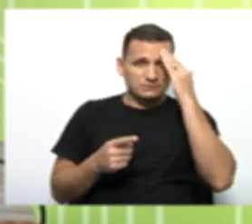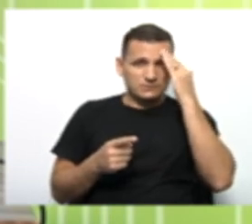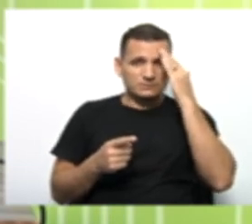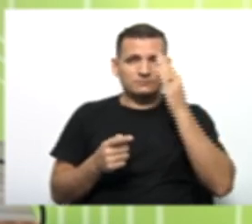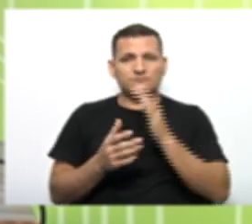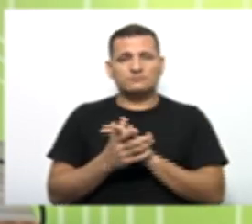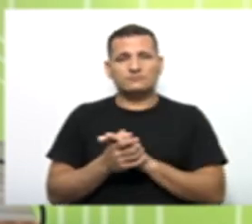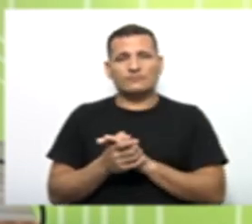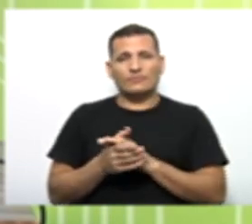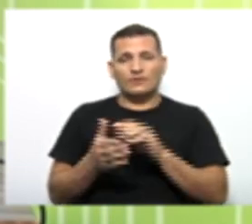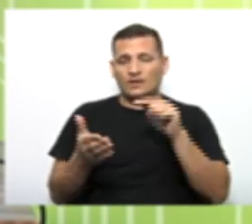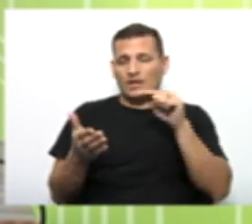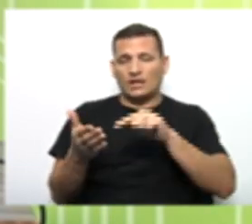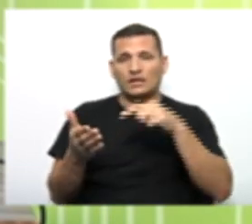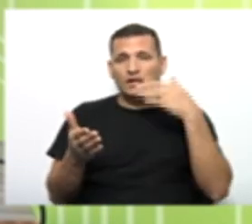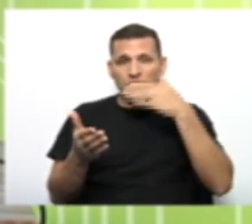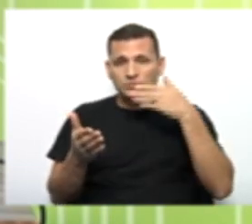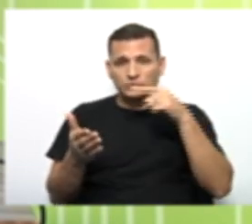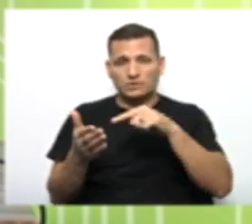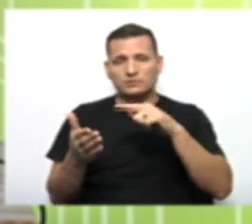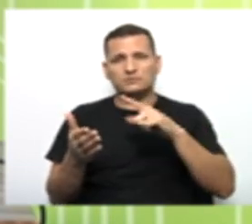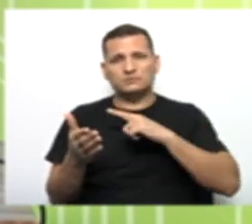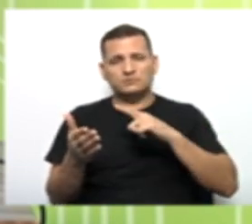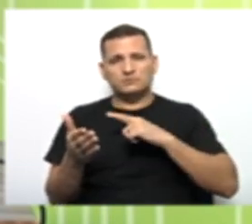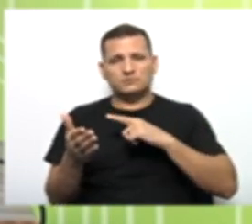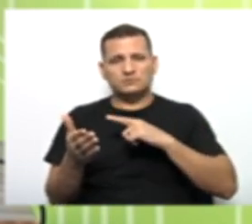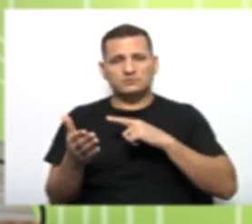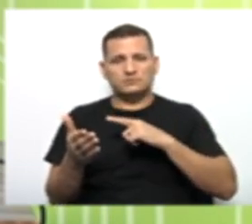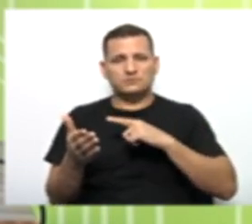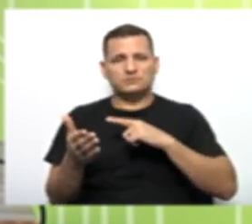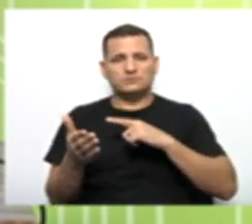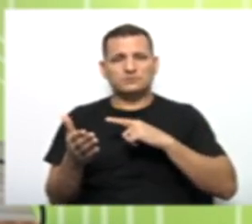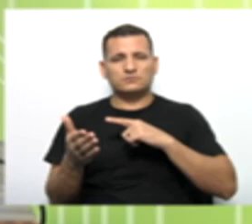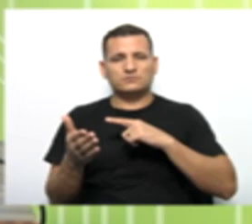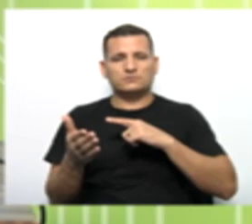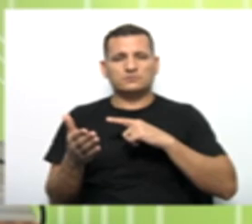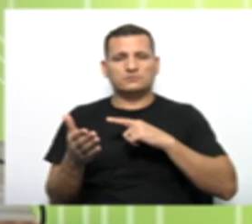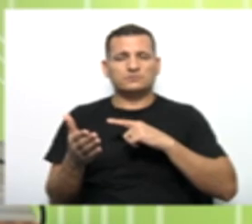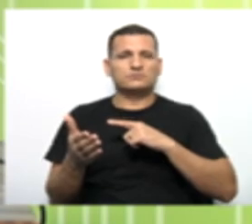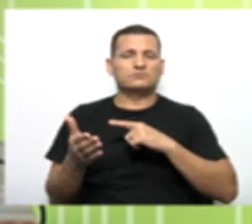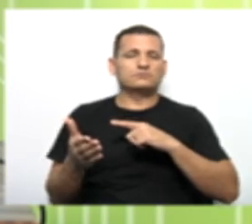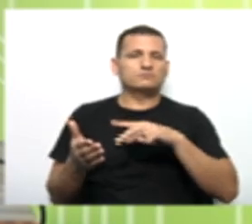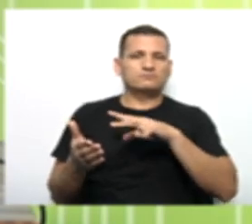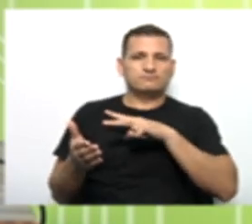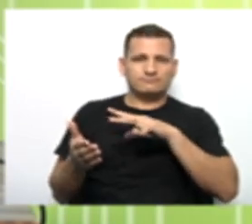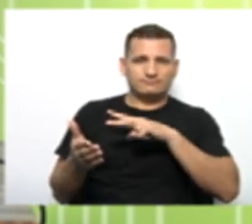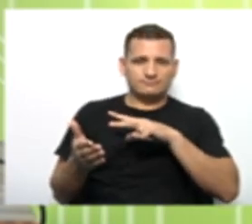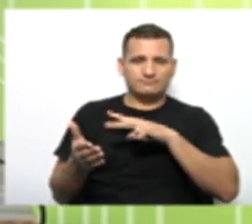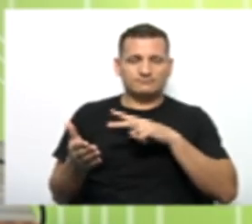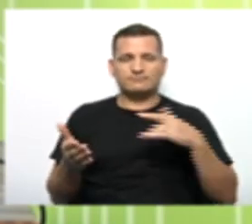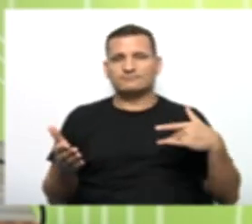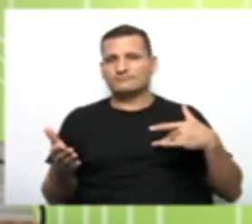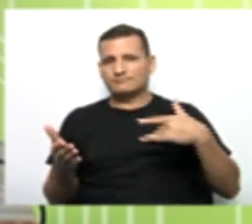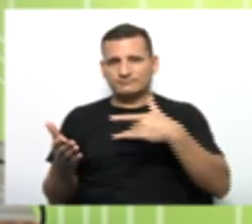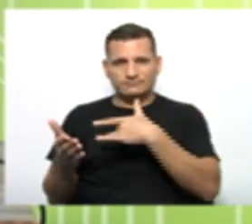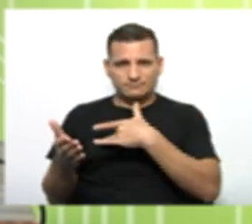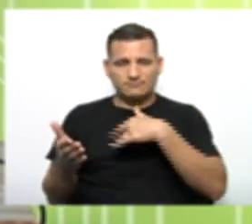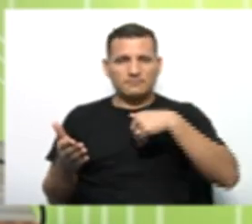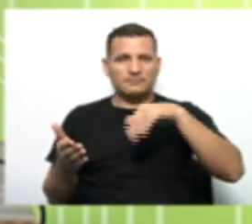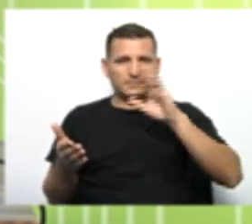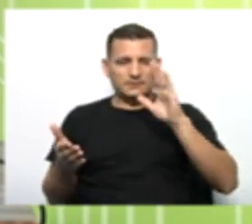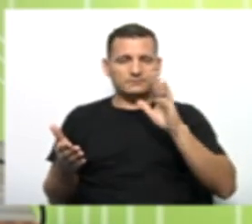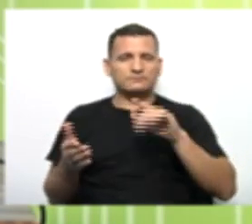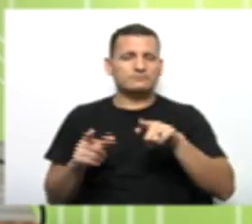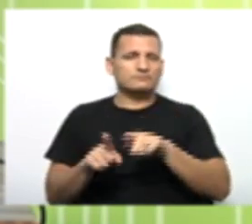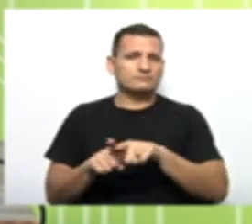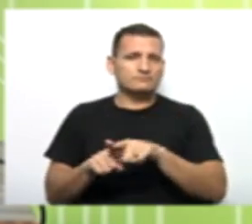que esse açúcar, ele traz, além de um benefício pessoal, por ser considerado mais saudável,